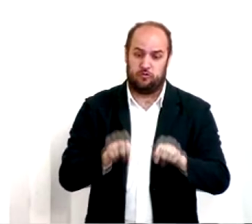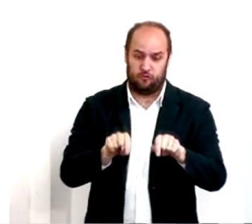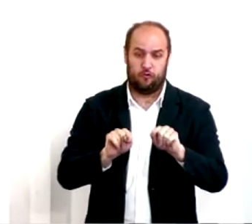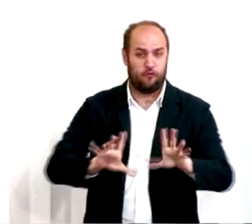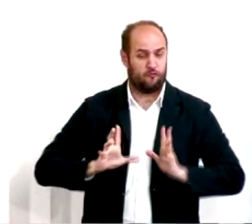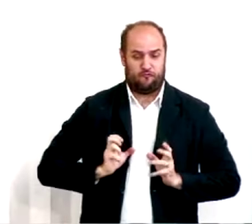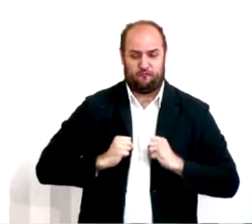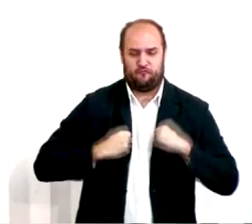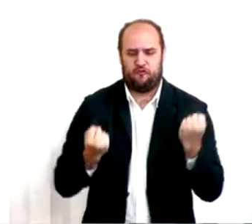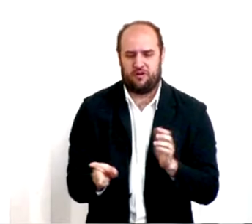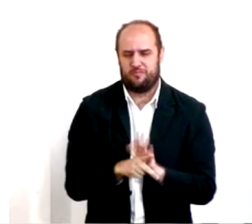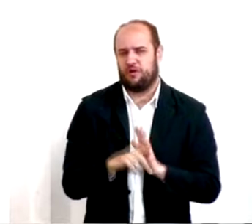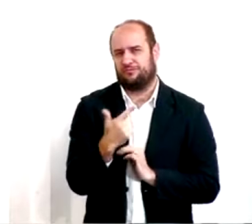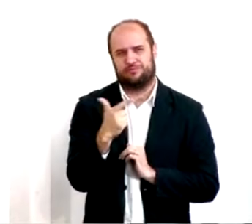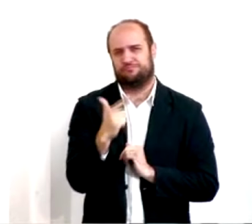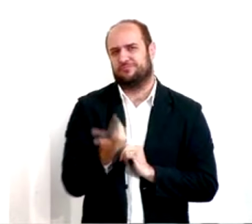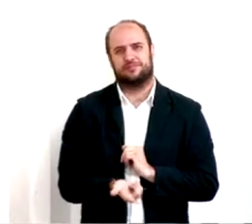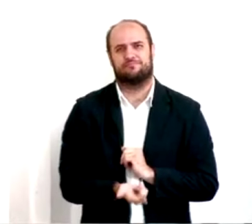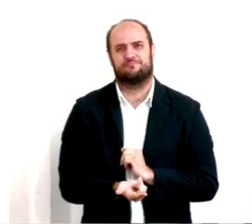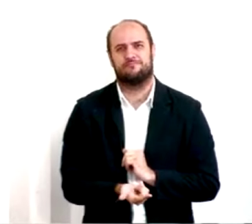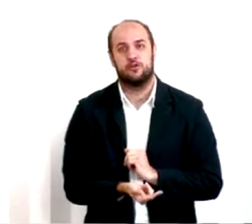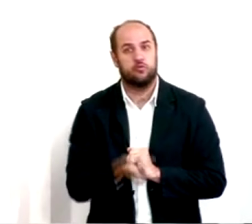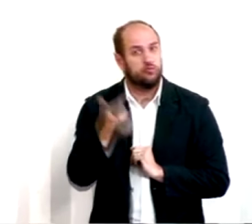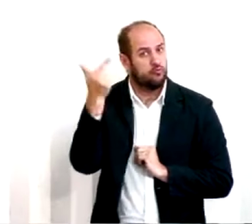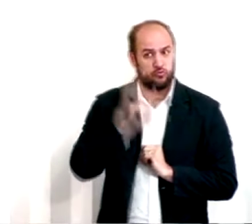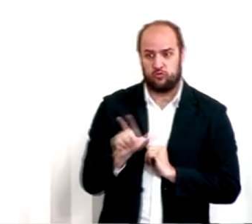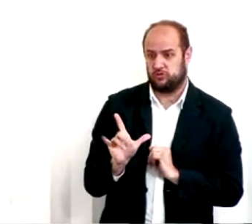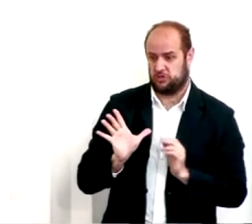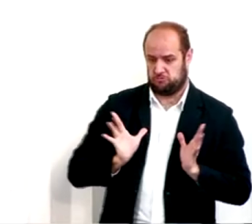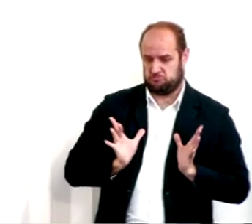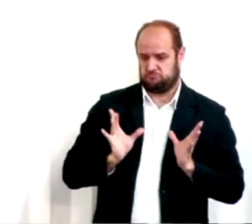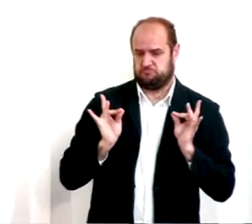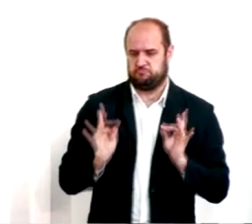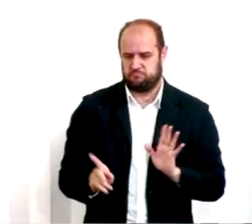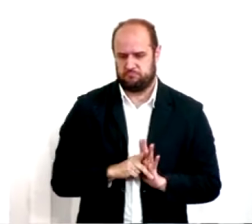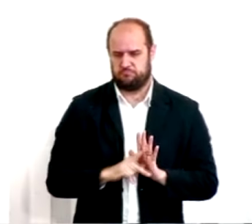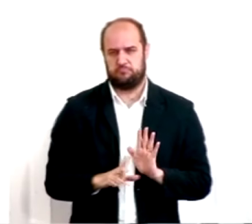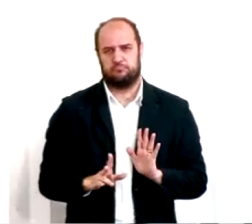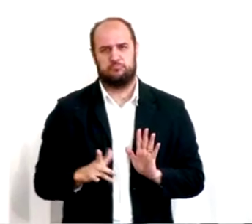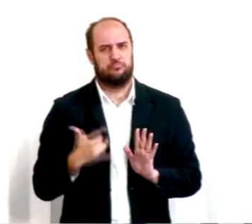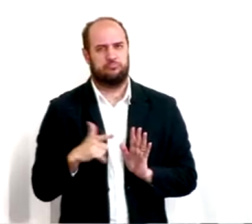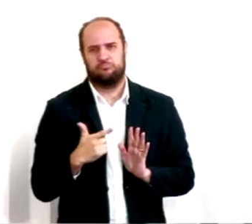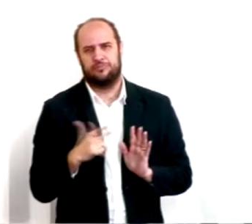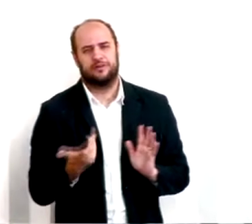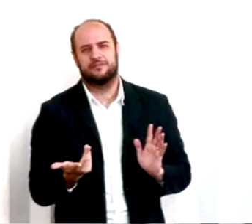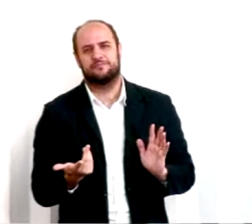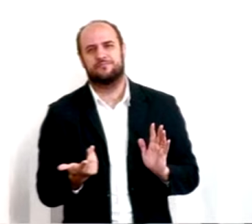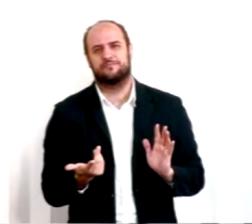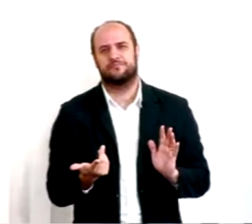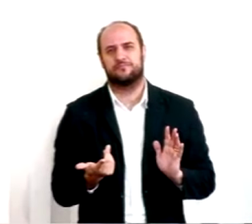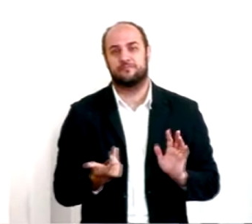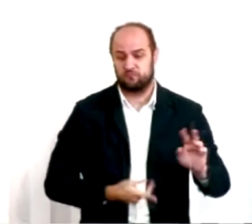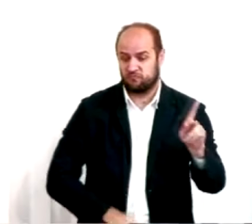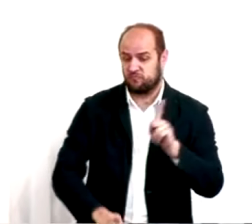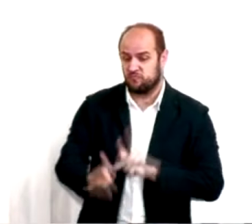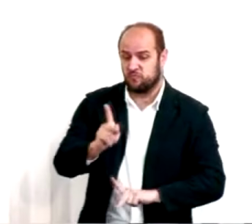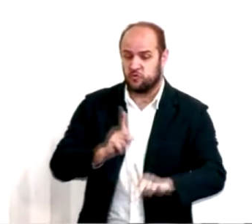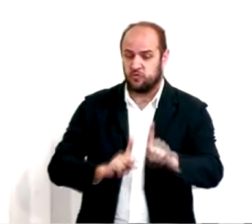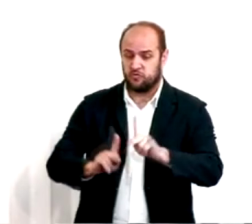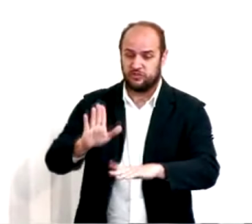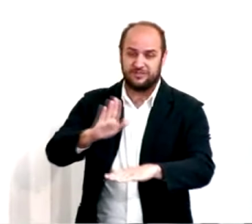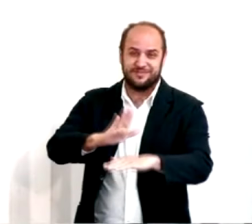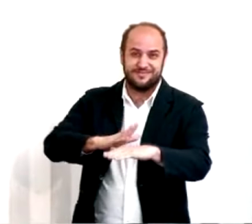em si o povo que não consegue encontrar mérito sem ser este povo é